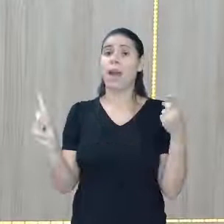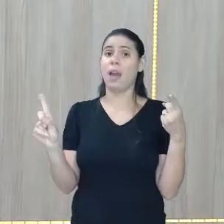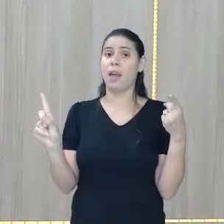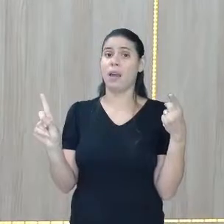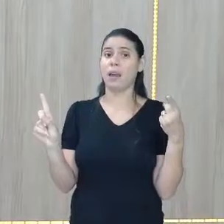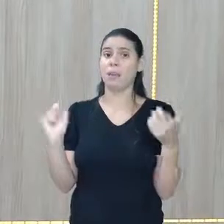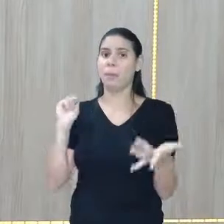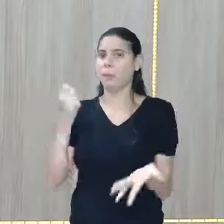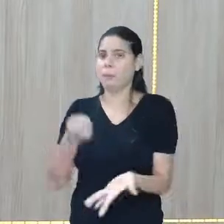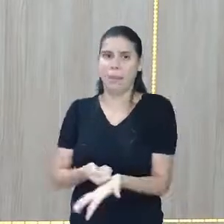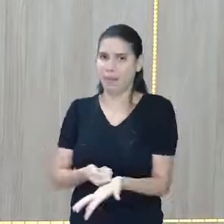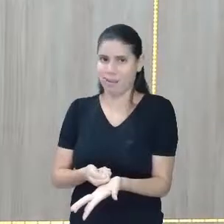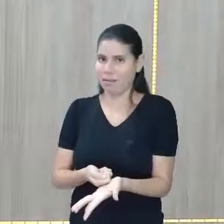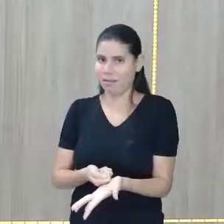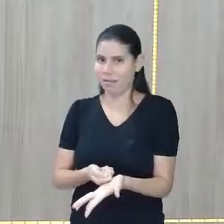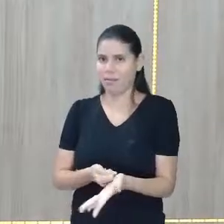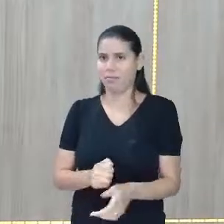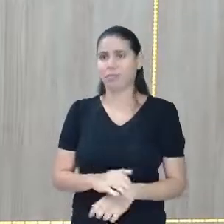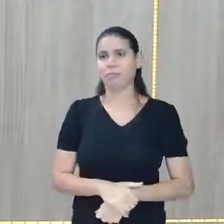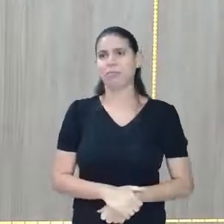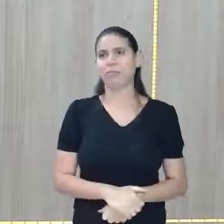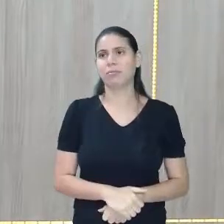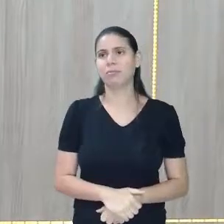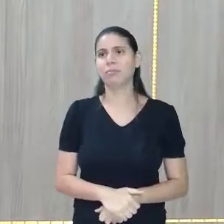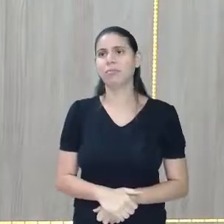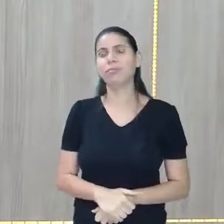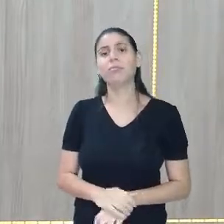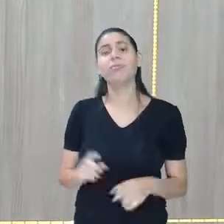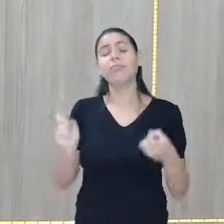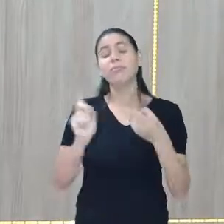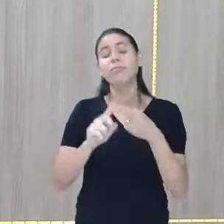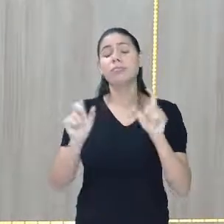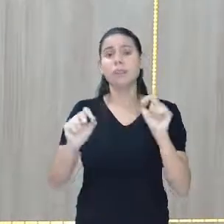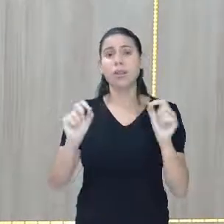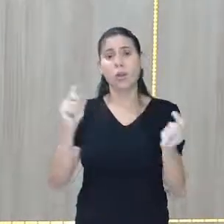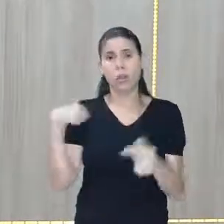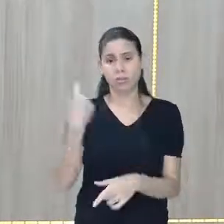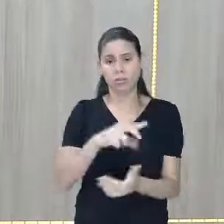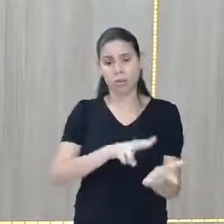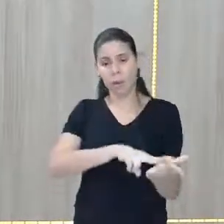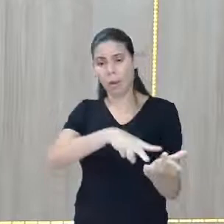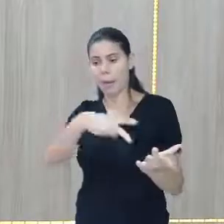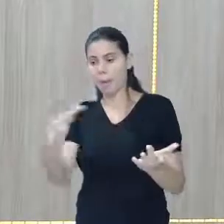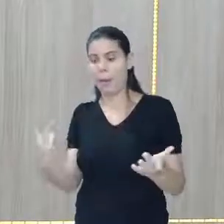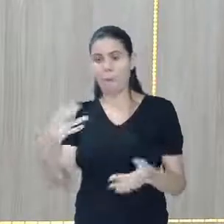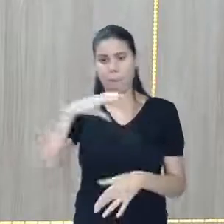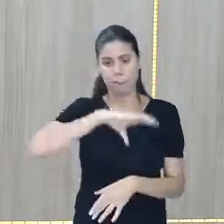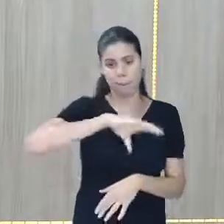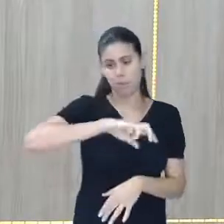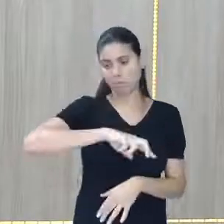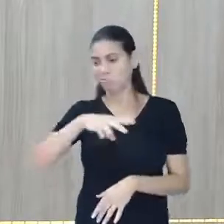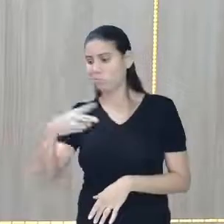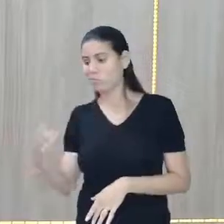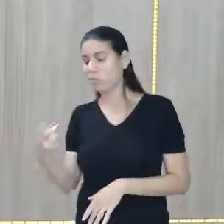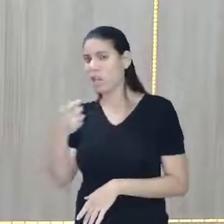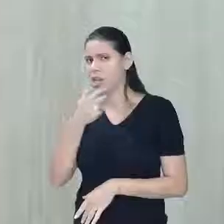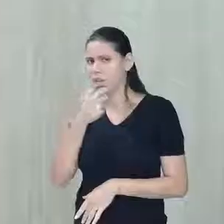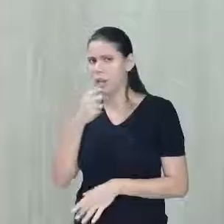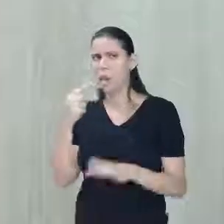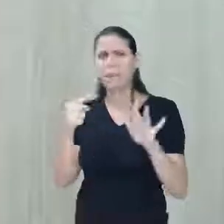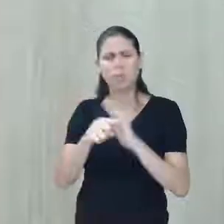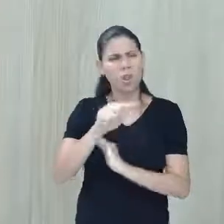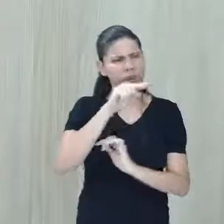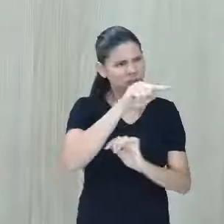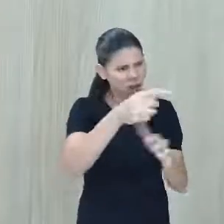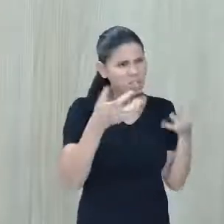não pagaria. Ou seja, está sendo... Quando a gente traduz da língua portuguesa para o inglês, a gente perguntaria, você quer